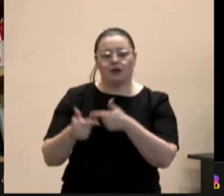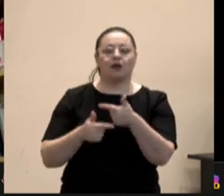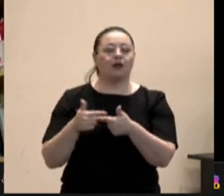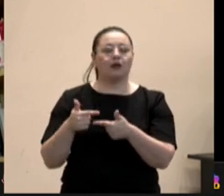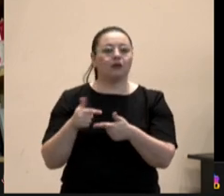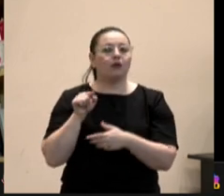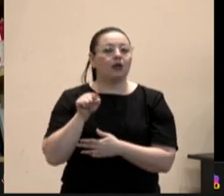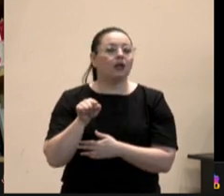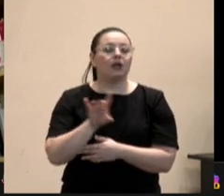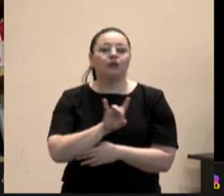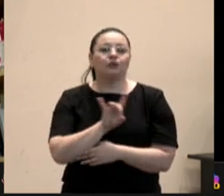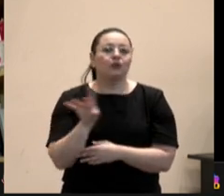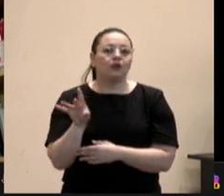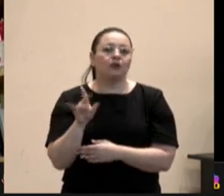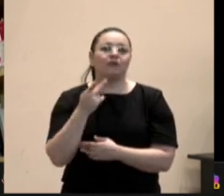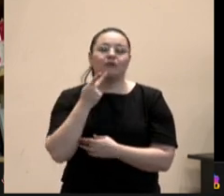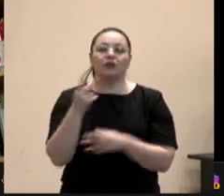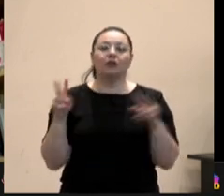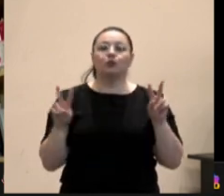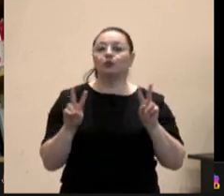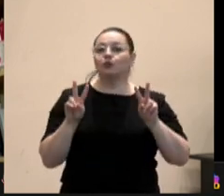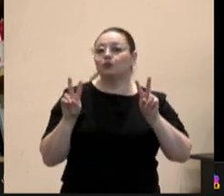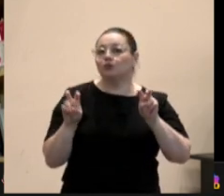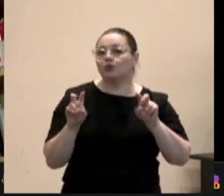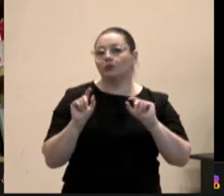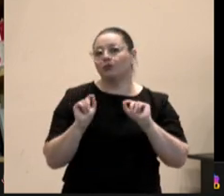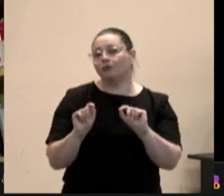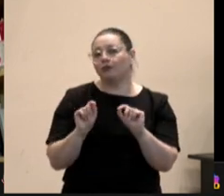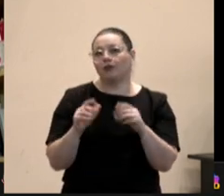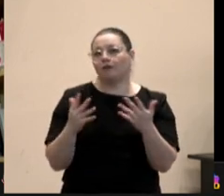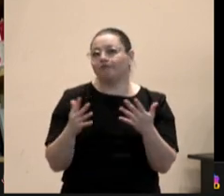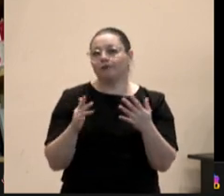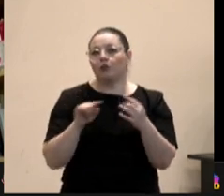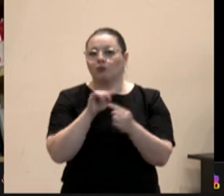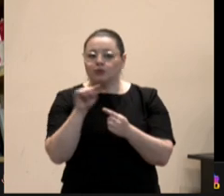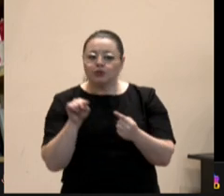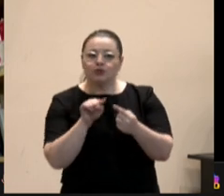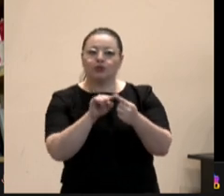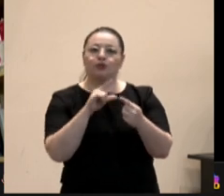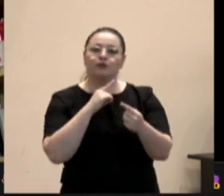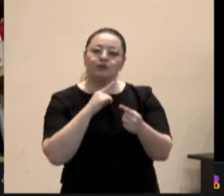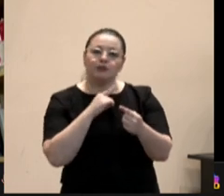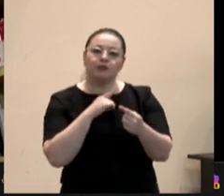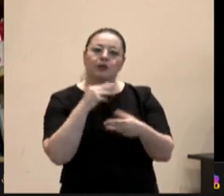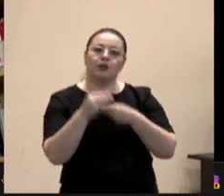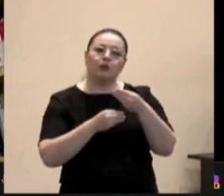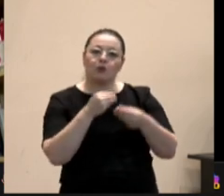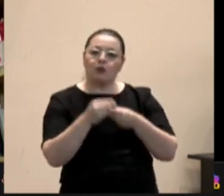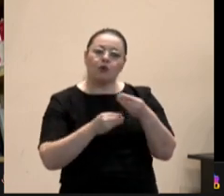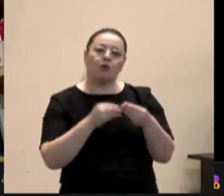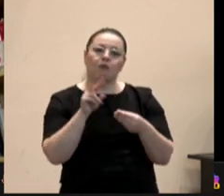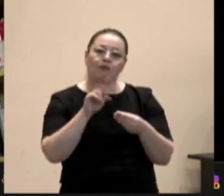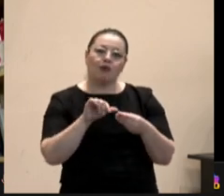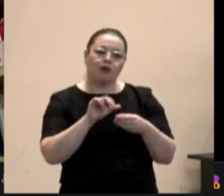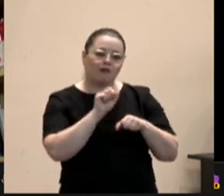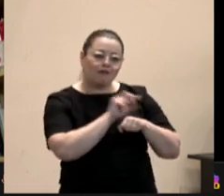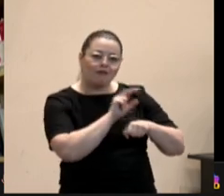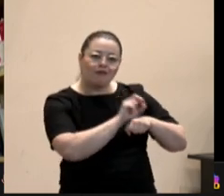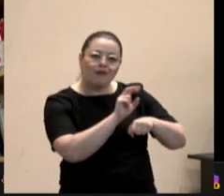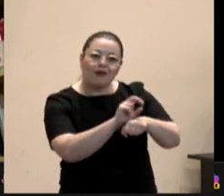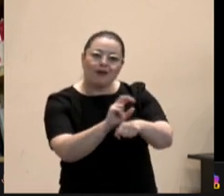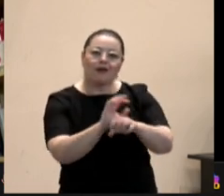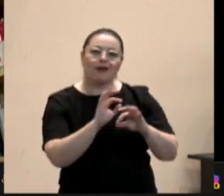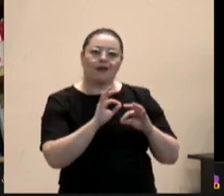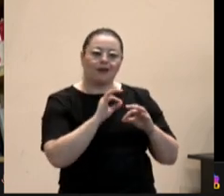apenas, né, no que seria a meta que traz os planos de carreira para todos os profissionais da